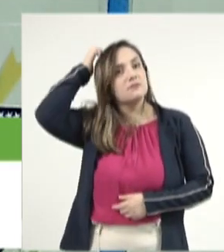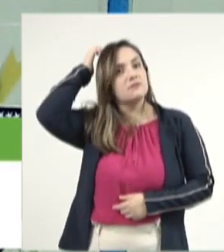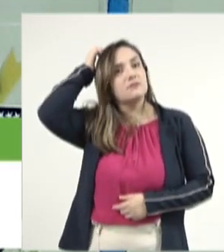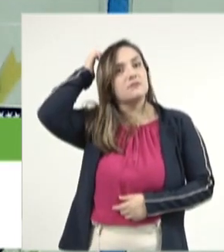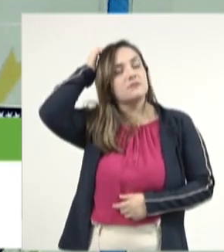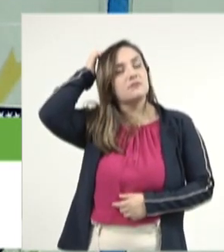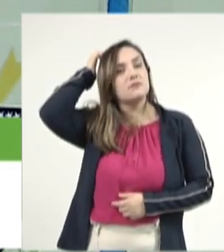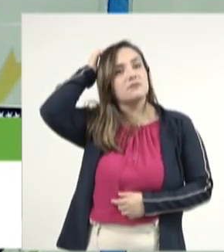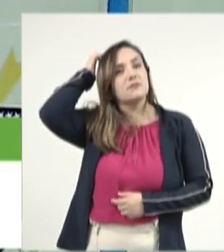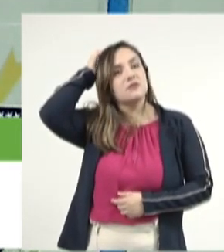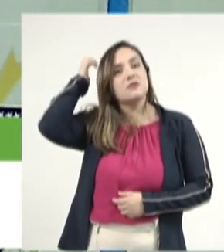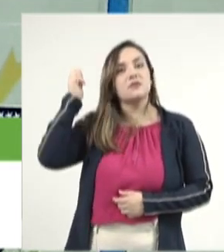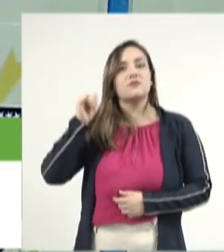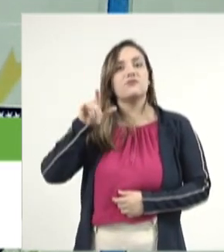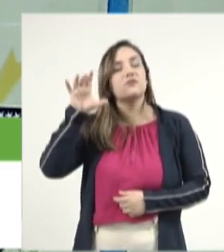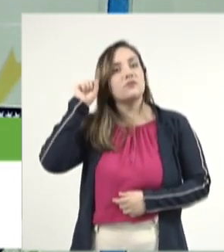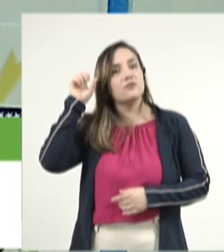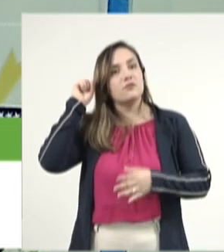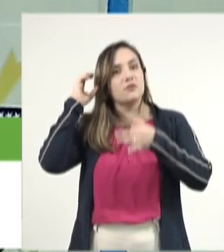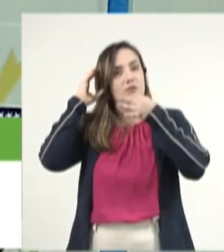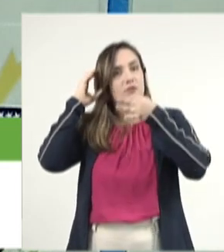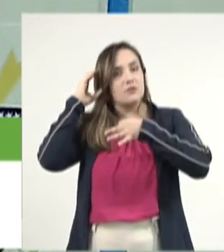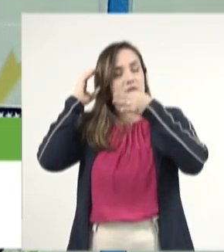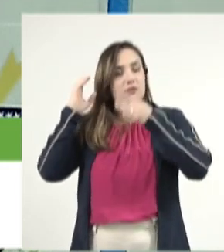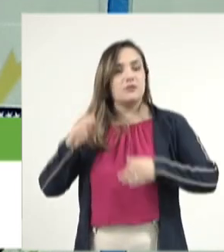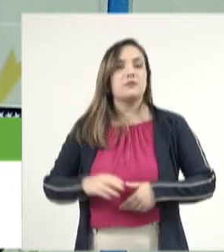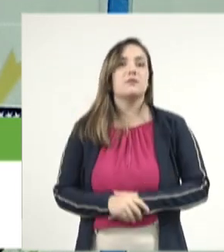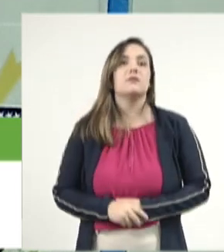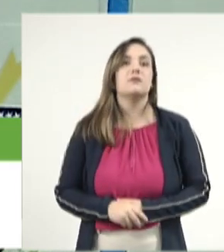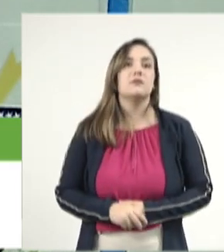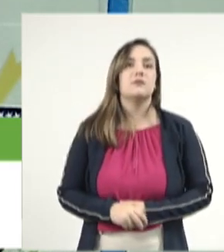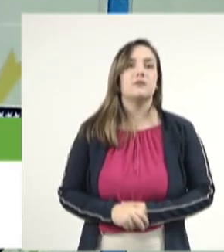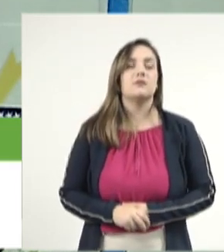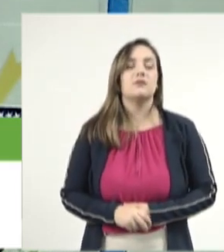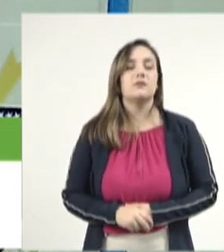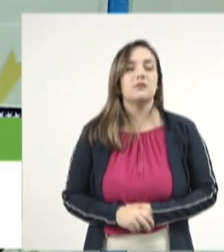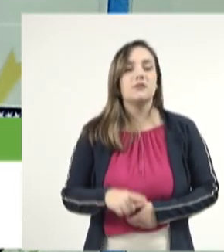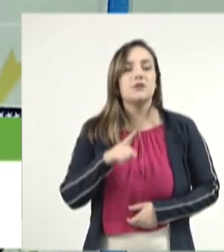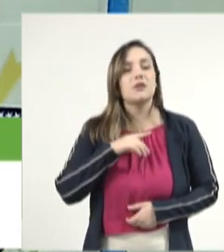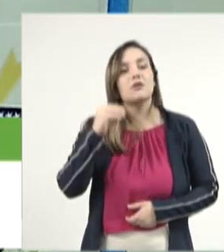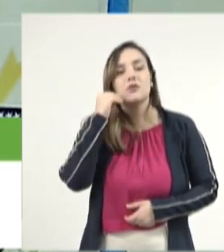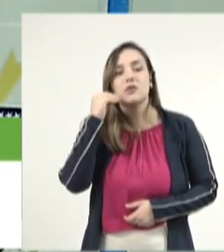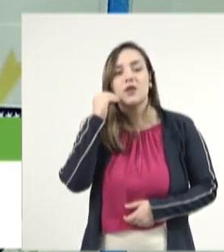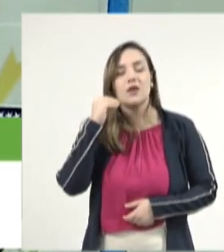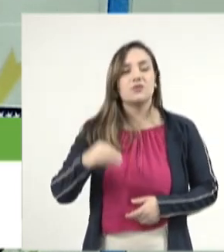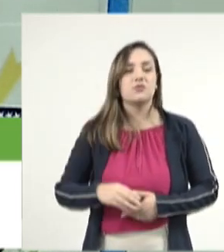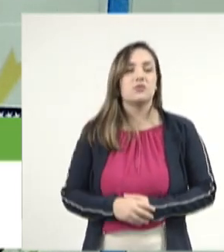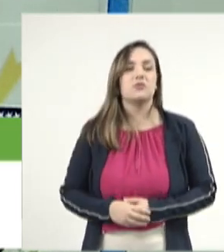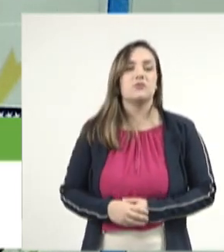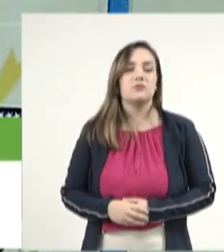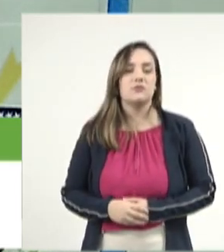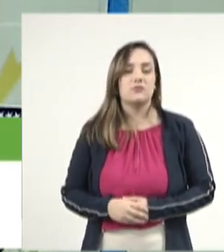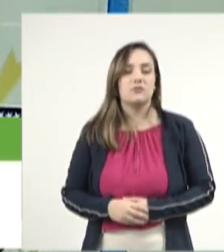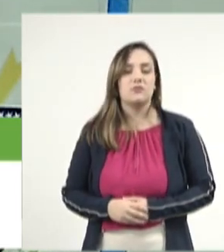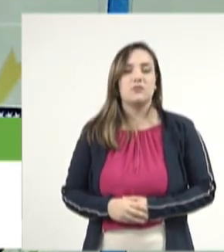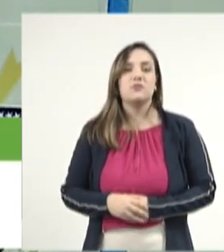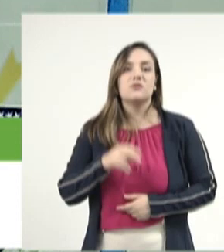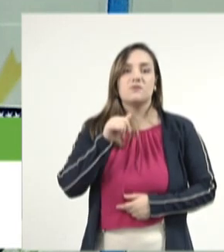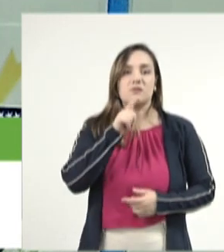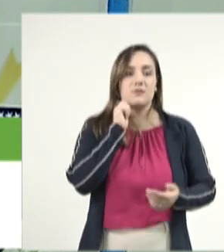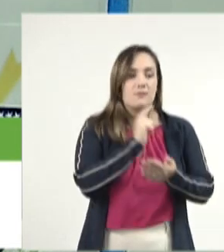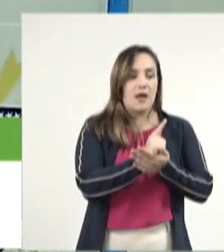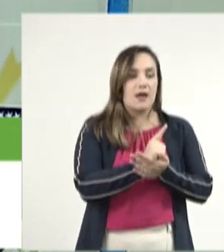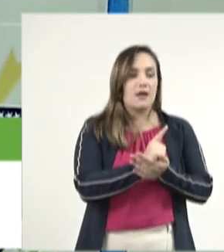pela Rádio Assembleia consegue fazer essa associação também. A gente, inclusive, fez uma simulação aqui, um trecho